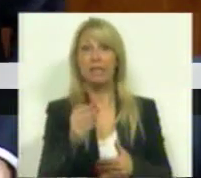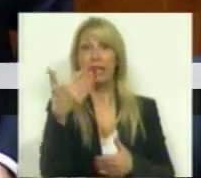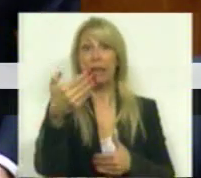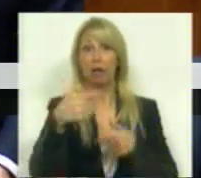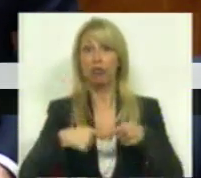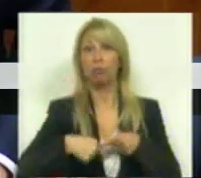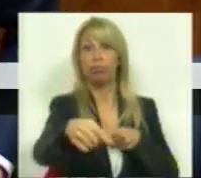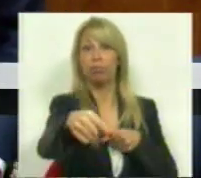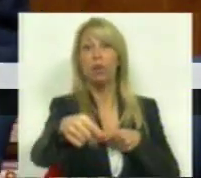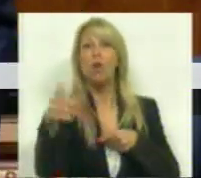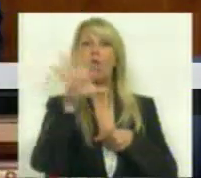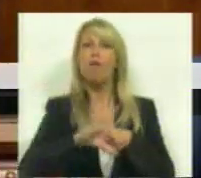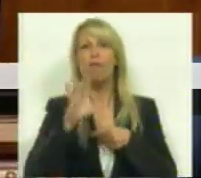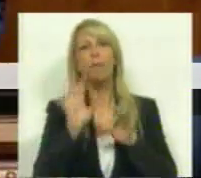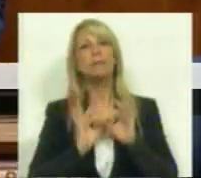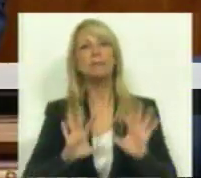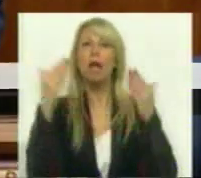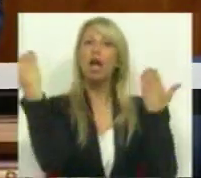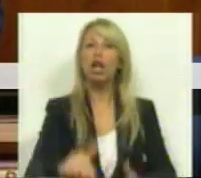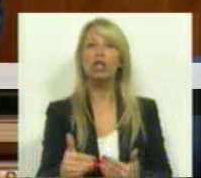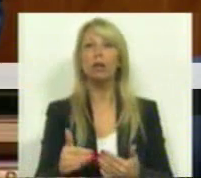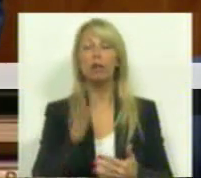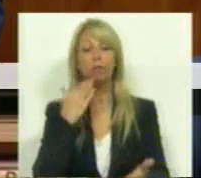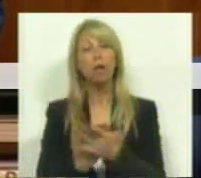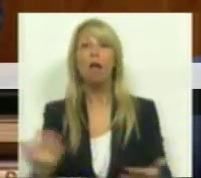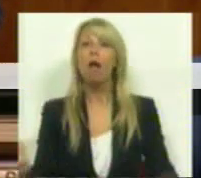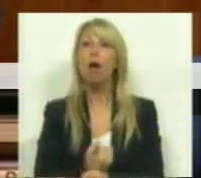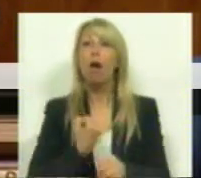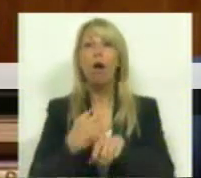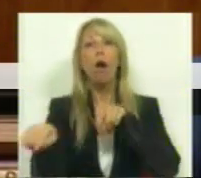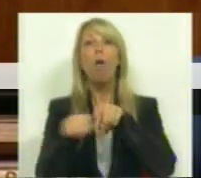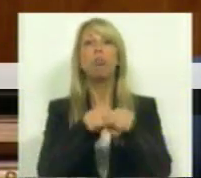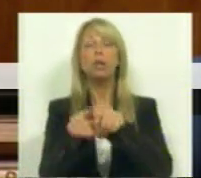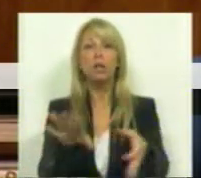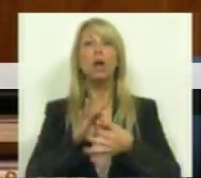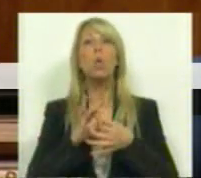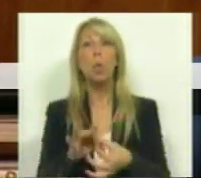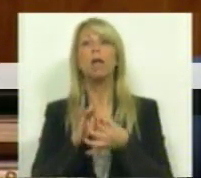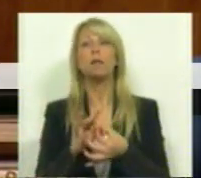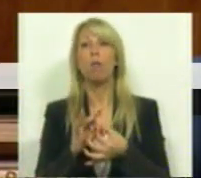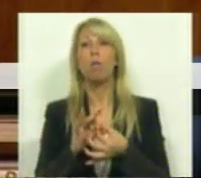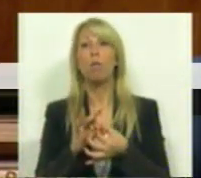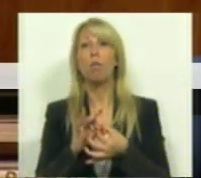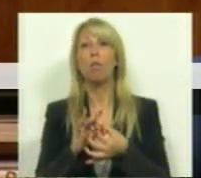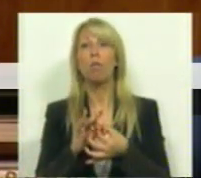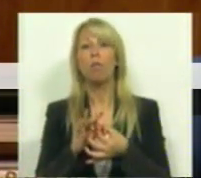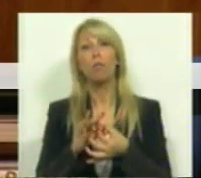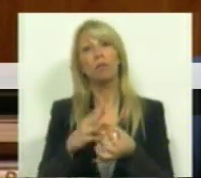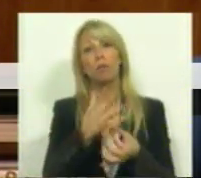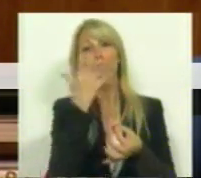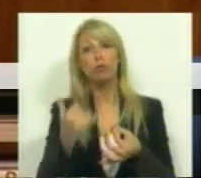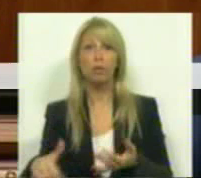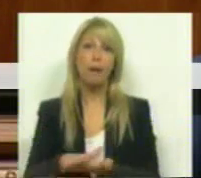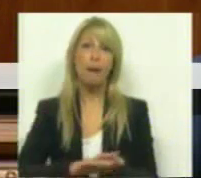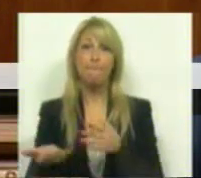uma forma restritiva, fazendo funcionar a política de coesão e o segundo pilar da